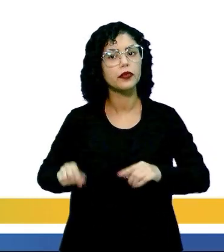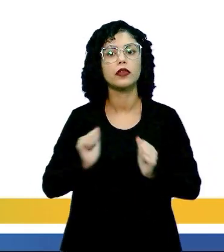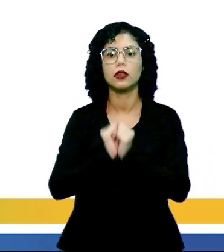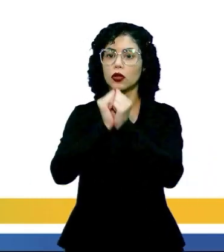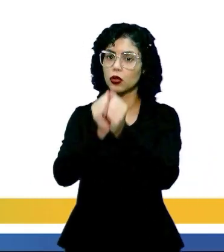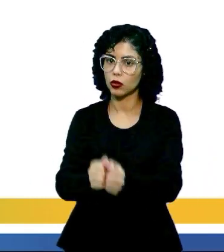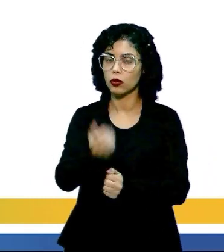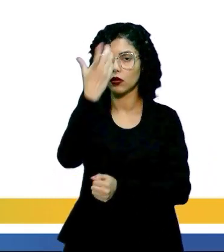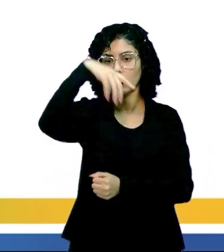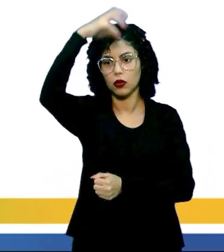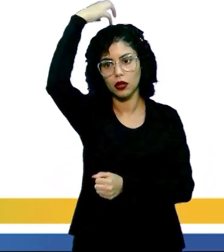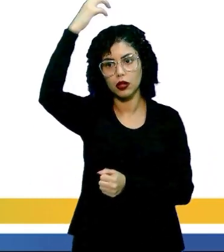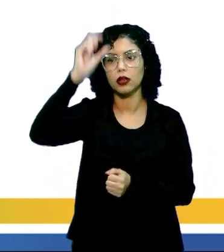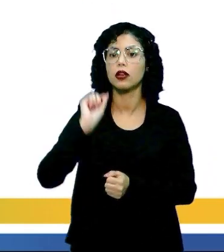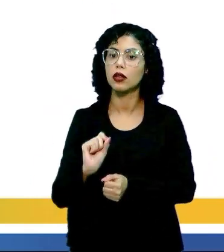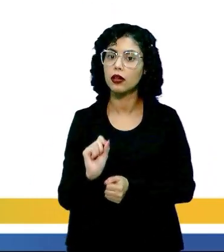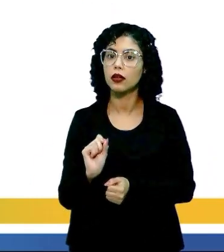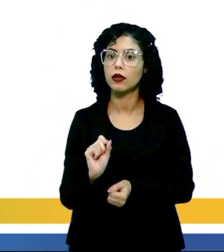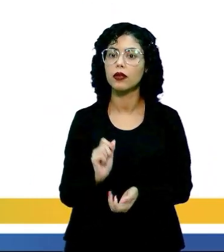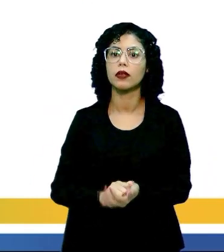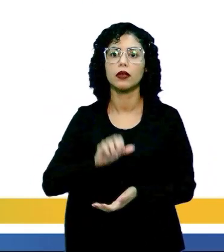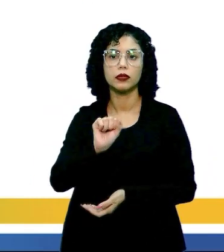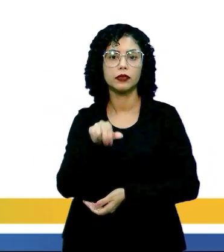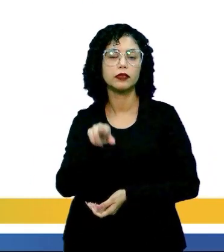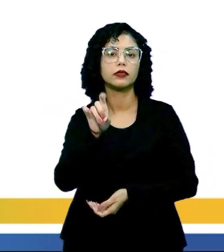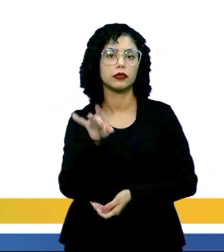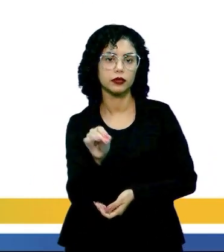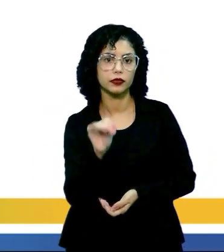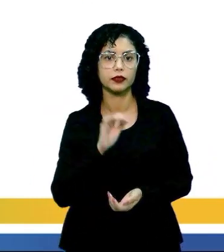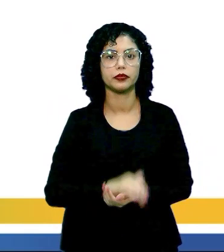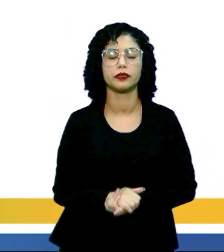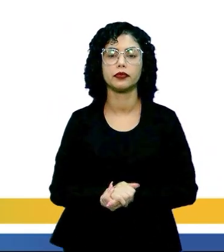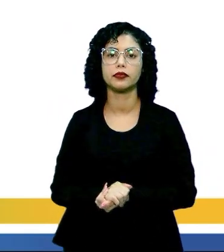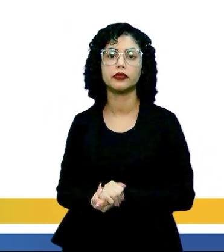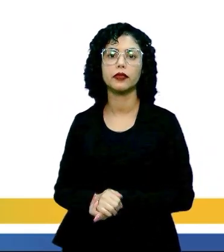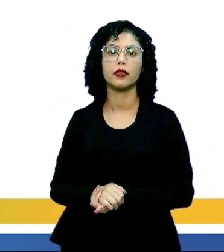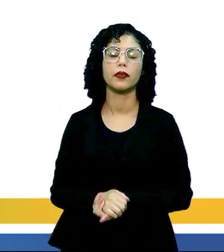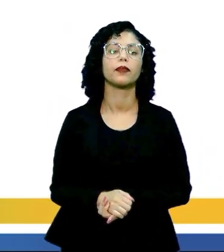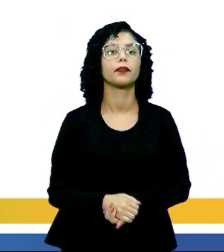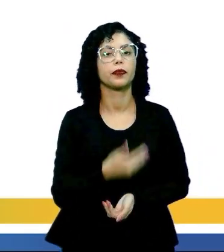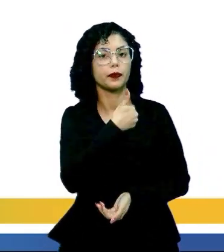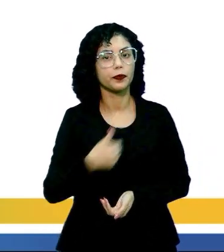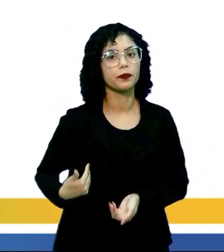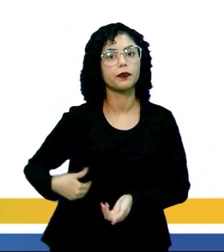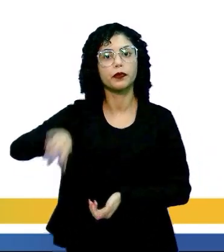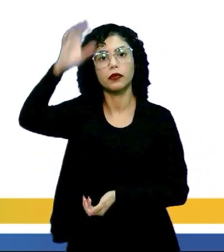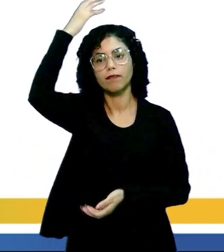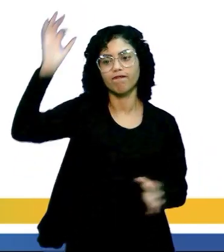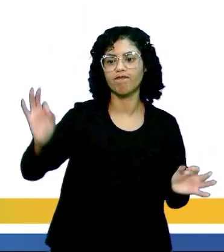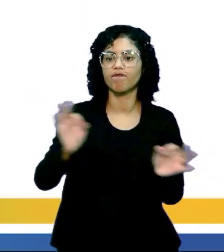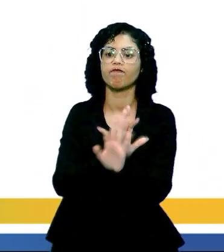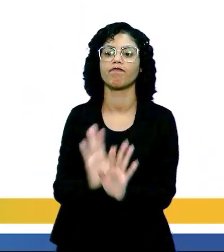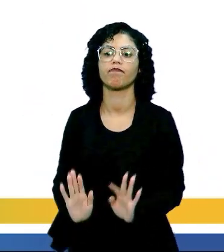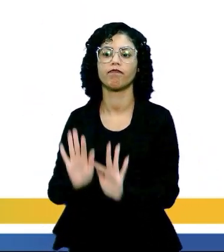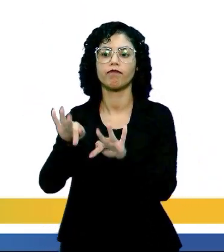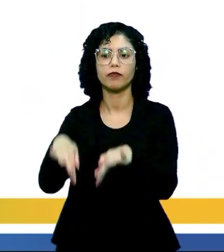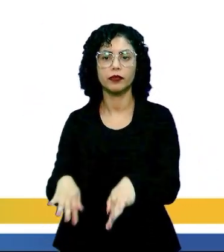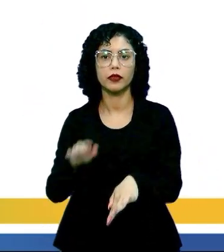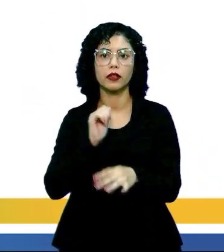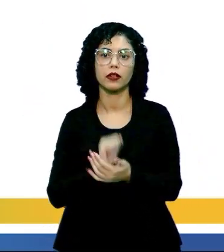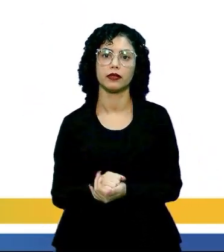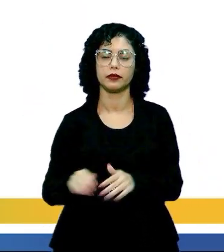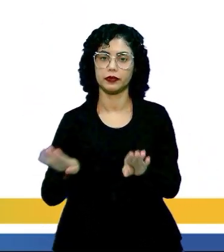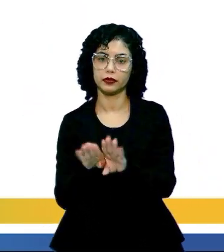junto com o rei era o quê? Era o Senado. E aí a monarquia, né, ela vai ter uma queda. Ela foi um movimento